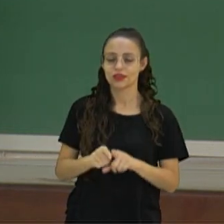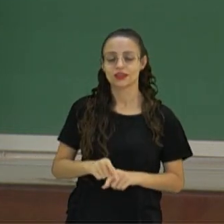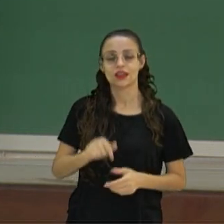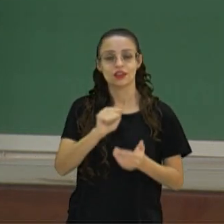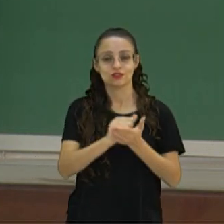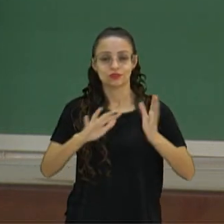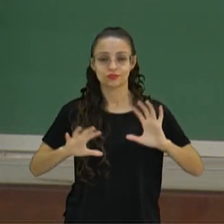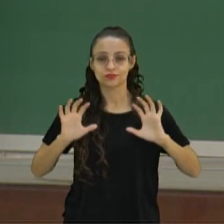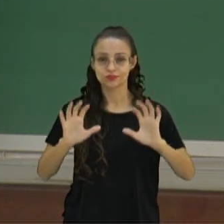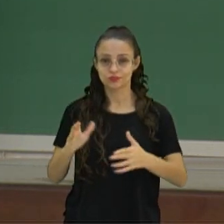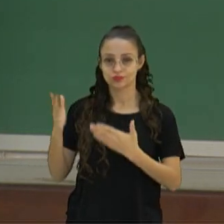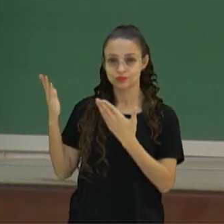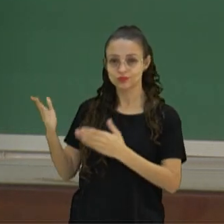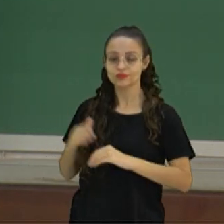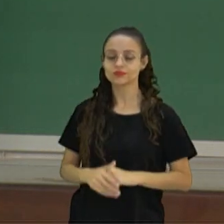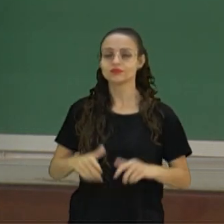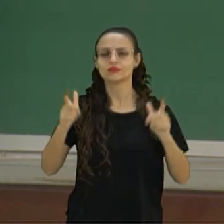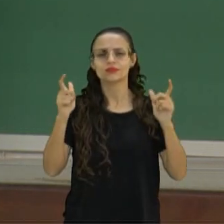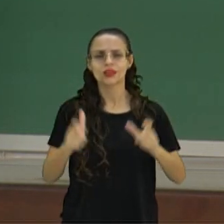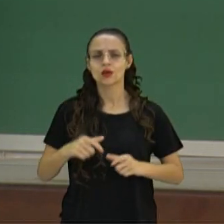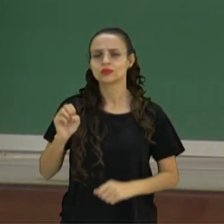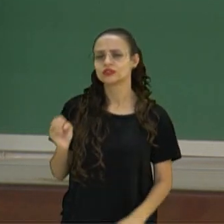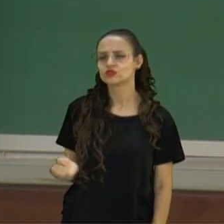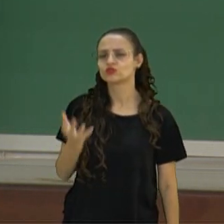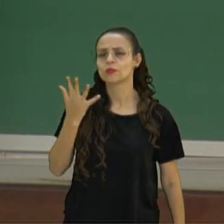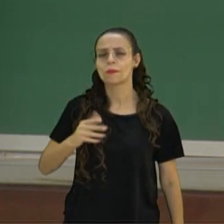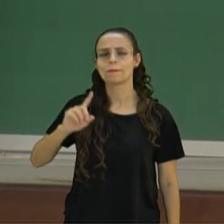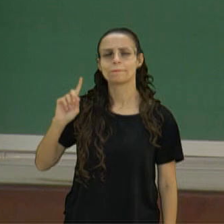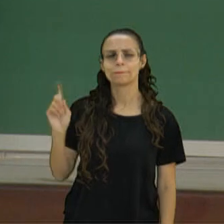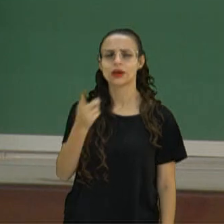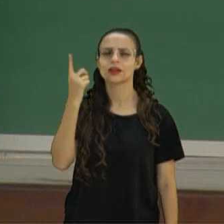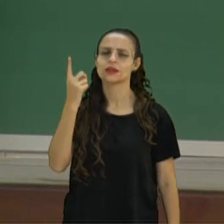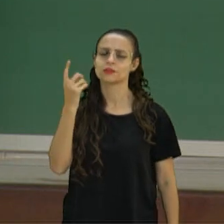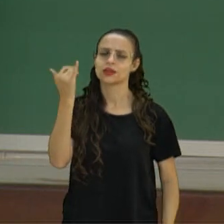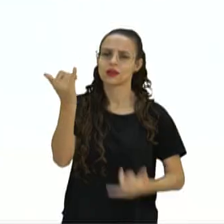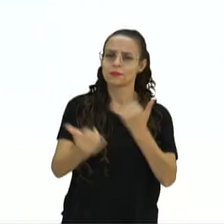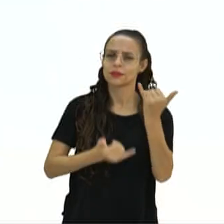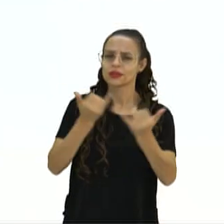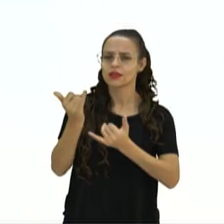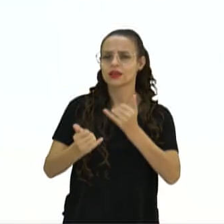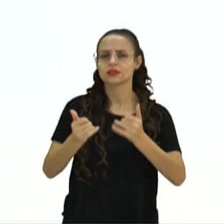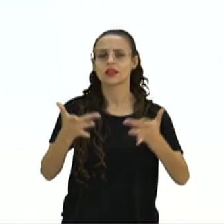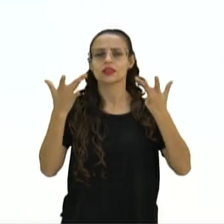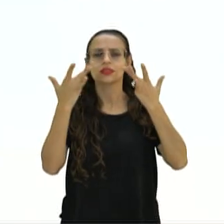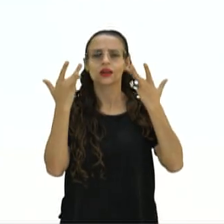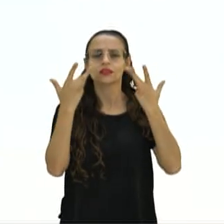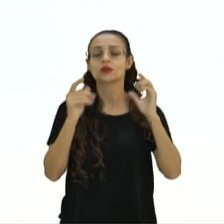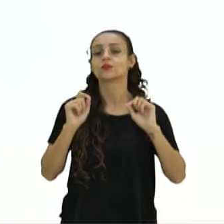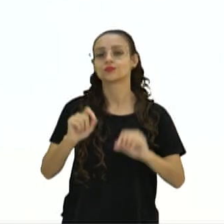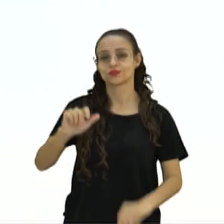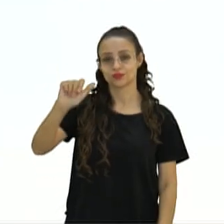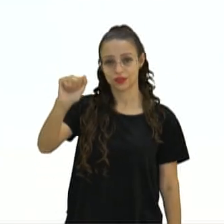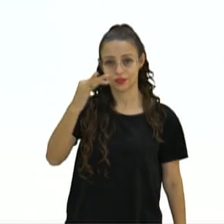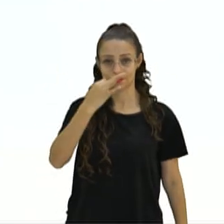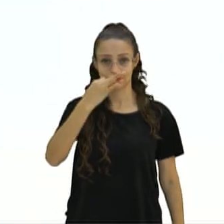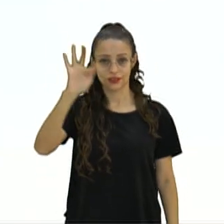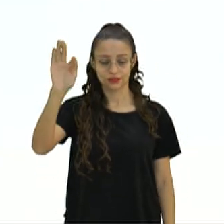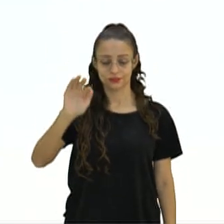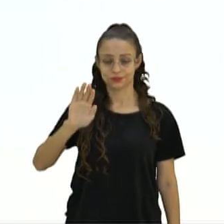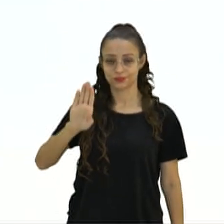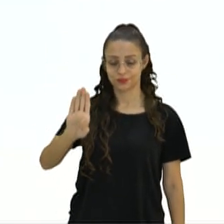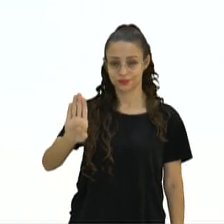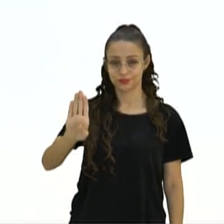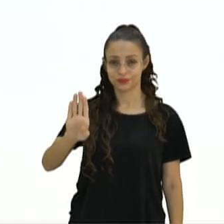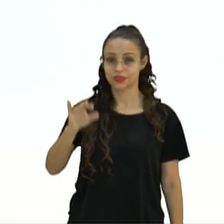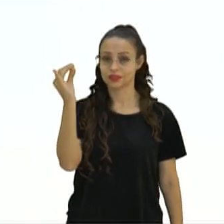exercício é o seguinte: onde surgiram as primeiras manifestações de jogos dramáticos? Letra A, na França. Letra